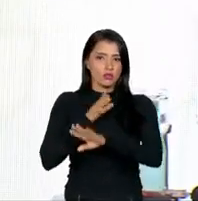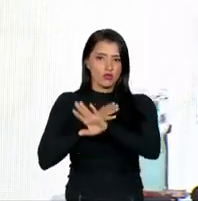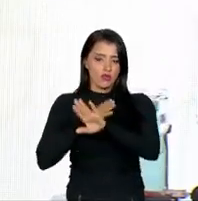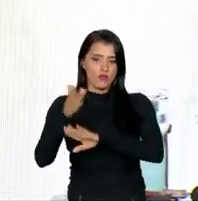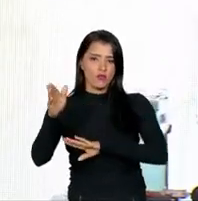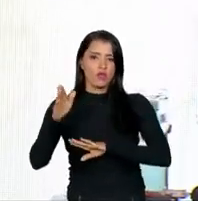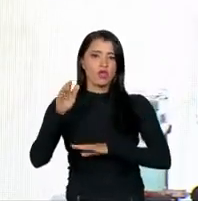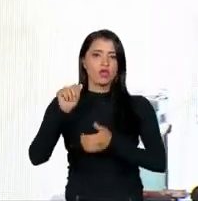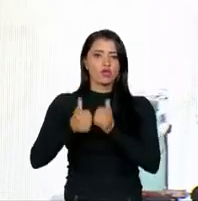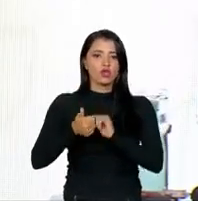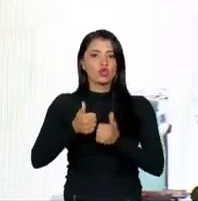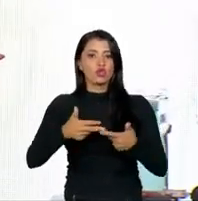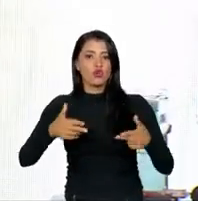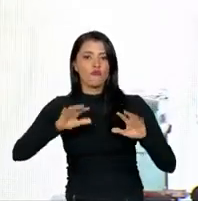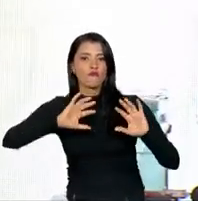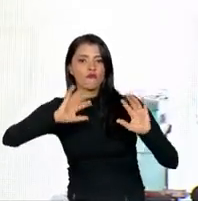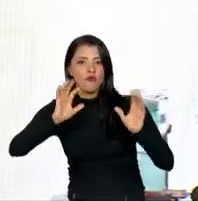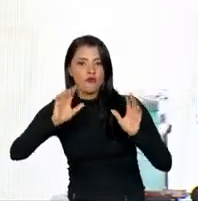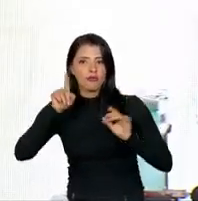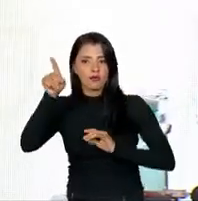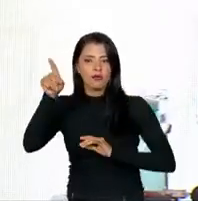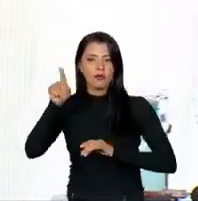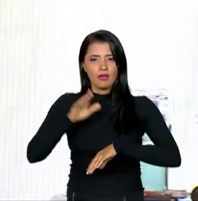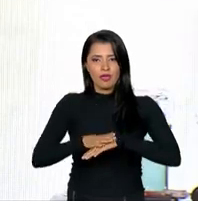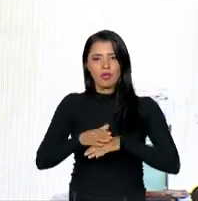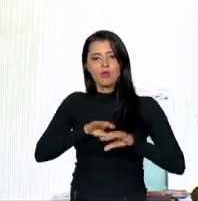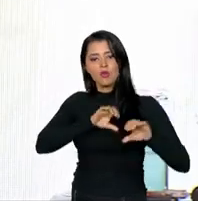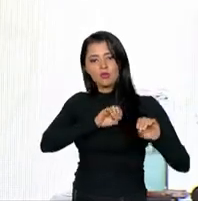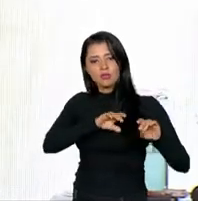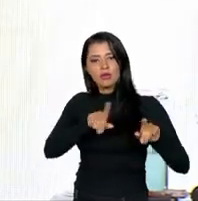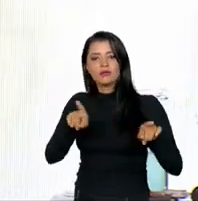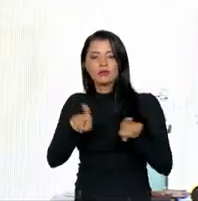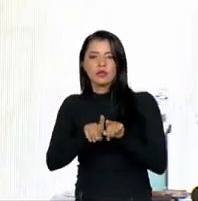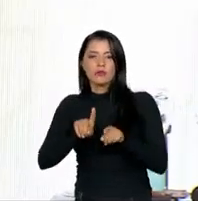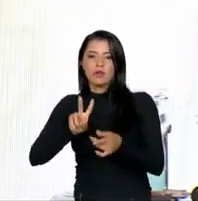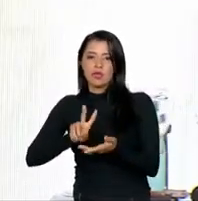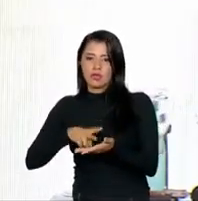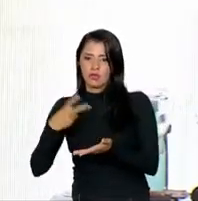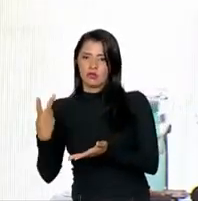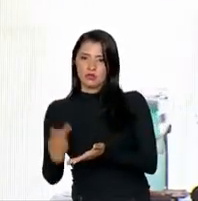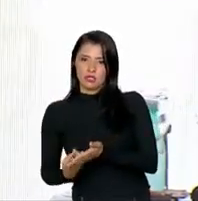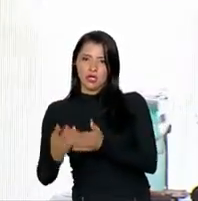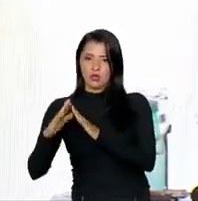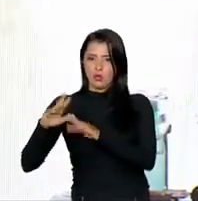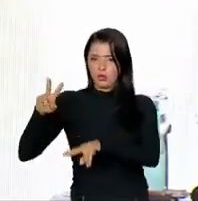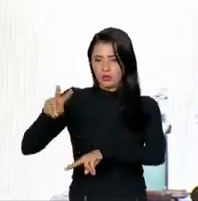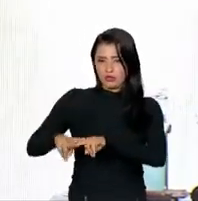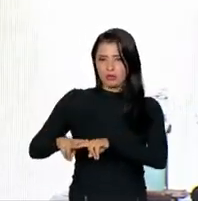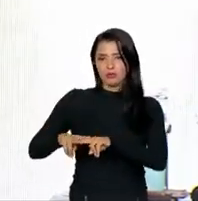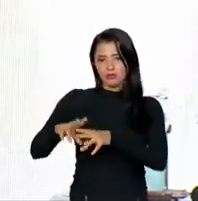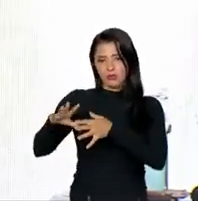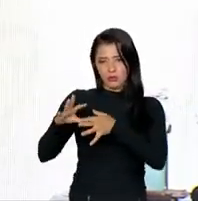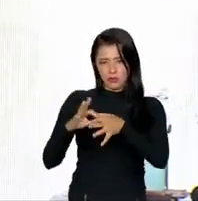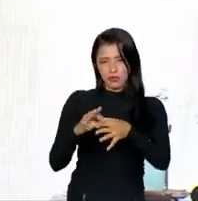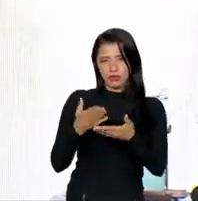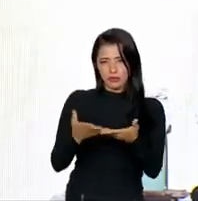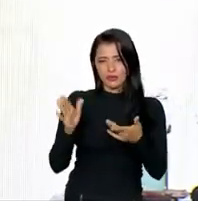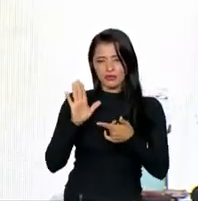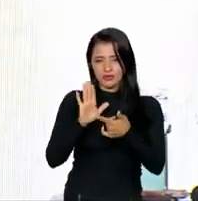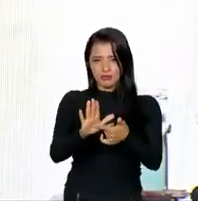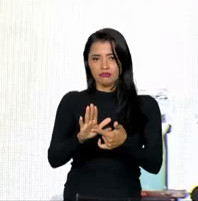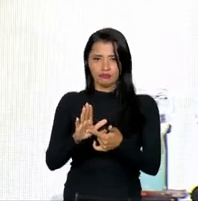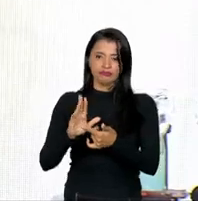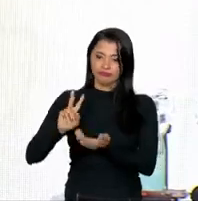vôlei, e eu, ao mesmo tempo que dava aula, eu também era tradutora de uma penitenciária. Estou falando isso só para trazer um contexto. E eu era tradutora